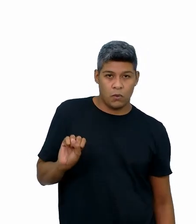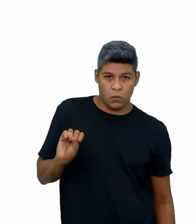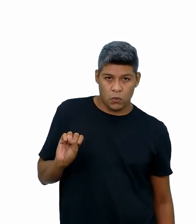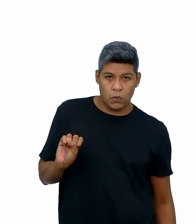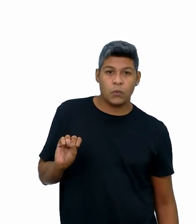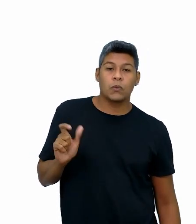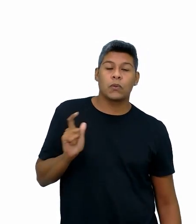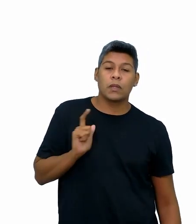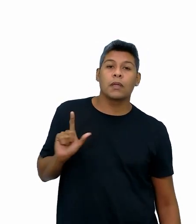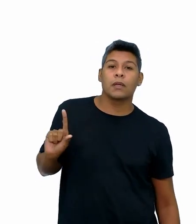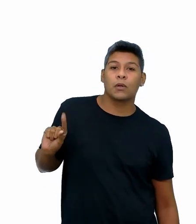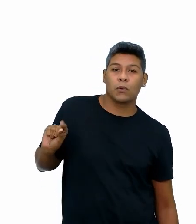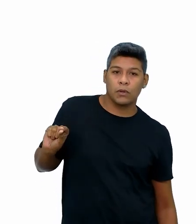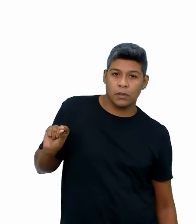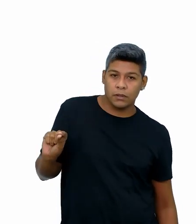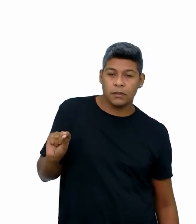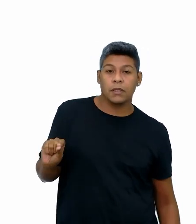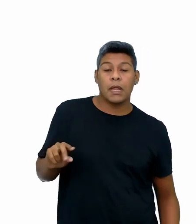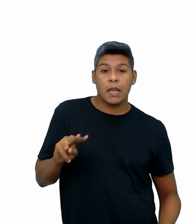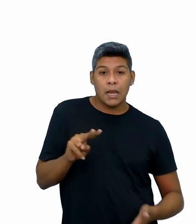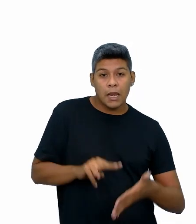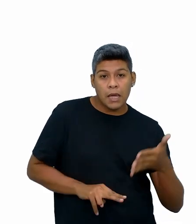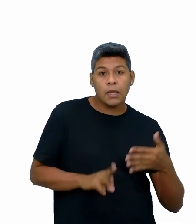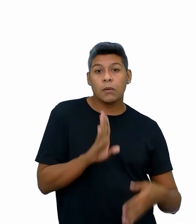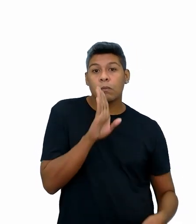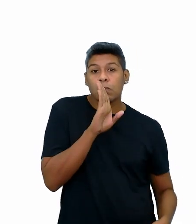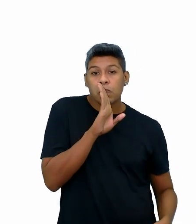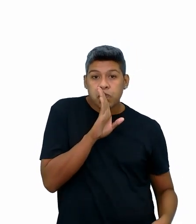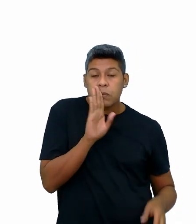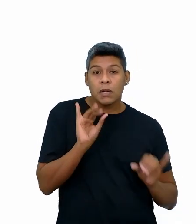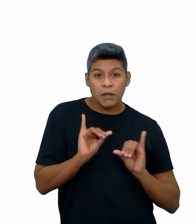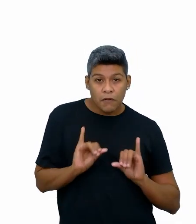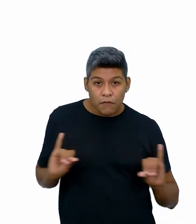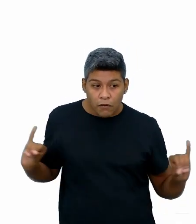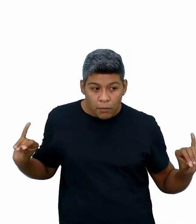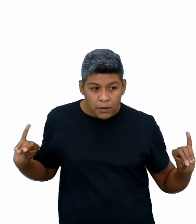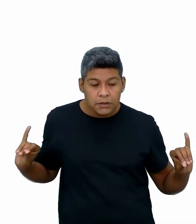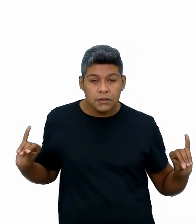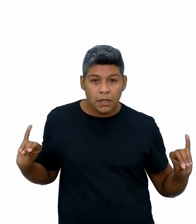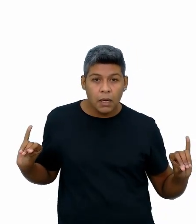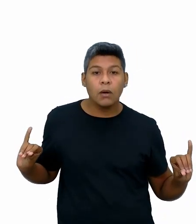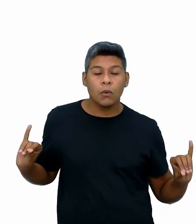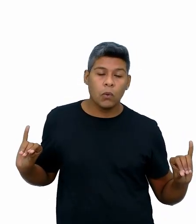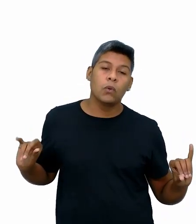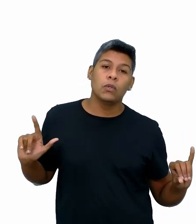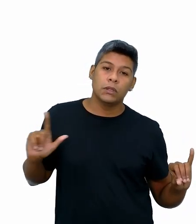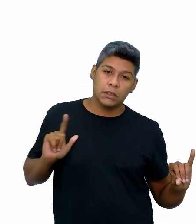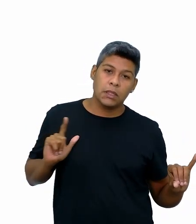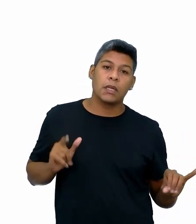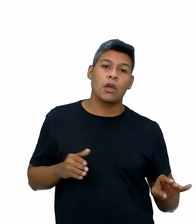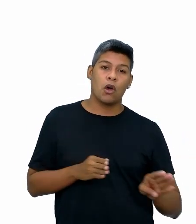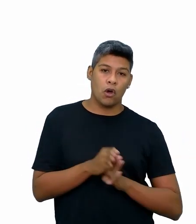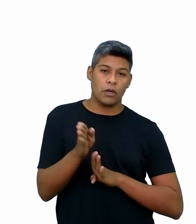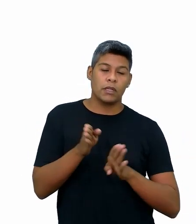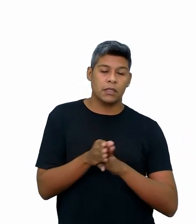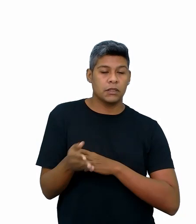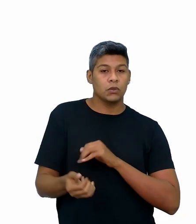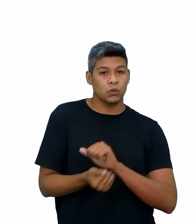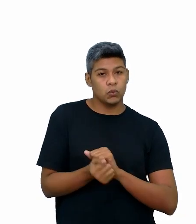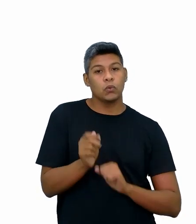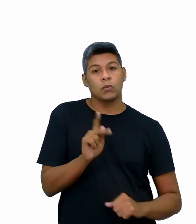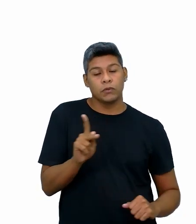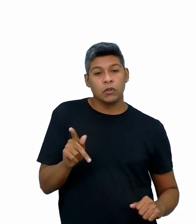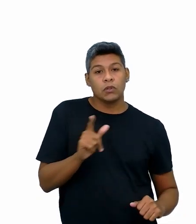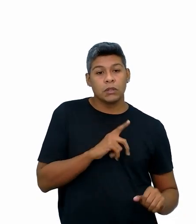gente tem: leia silenciosamente um trecho da notícia a seguir e depois siga as orientações do seu professor. Então, tem